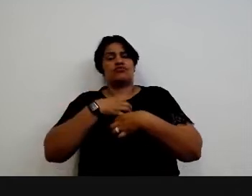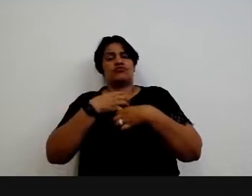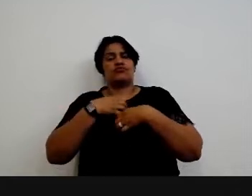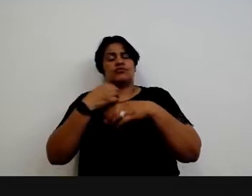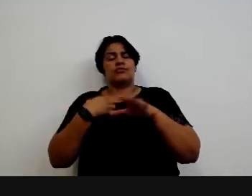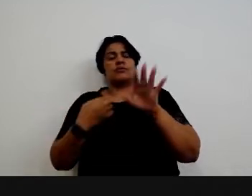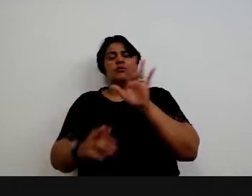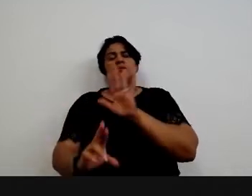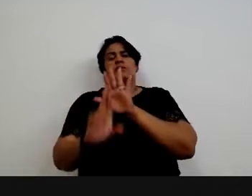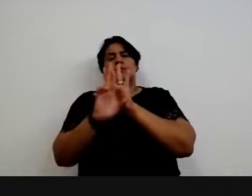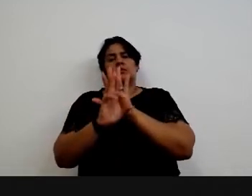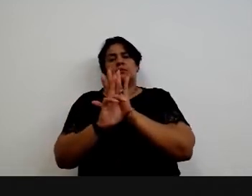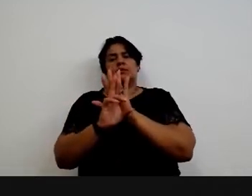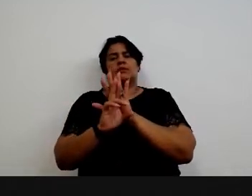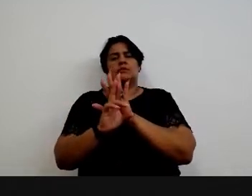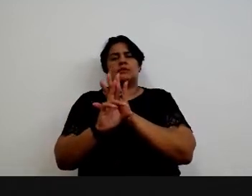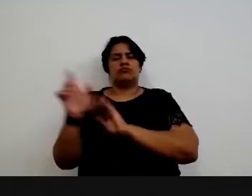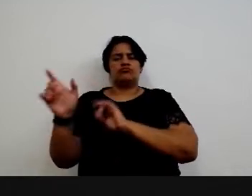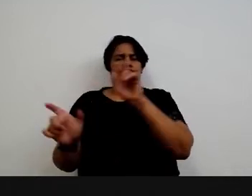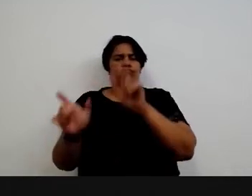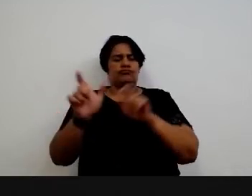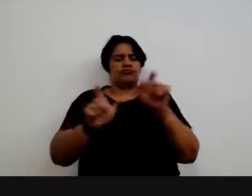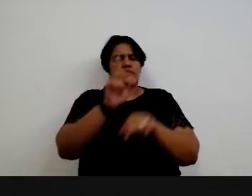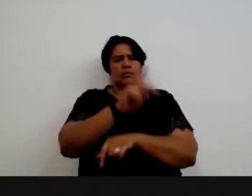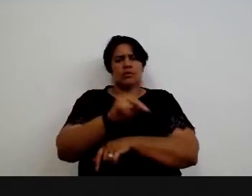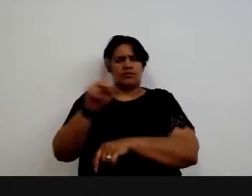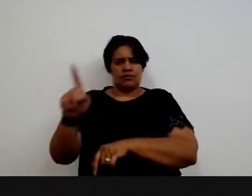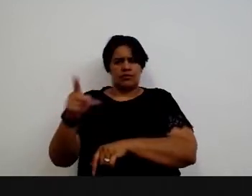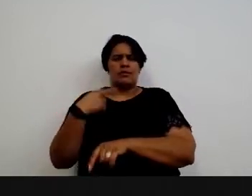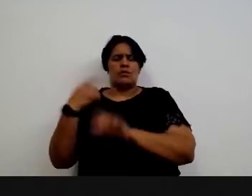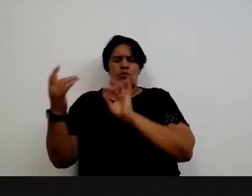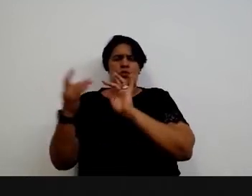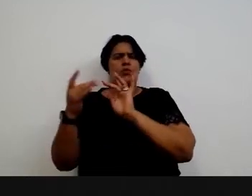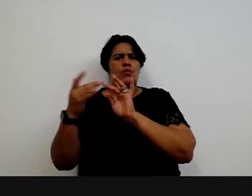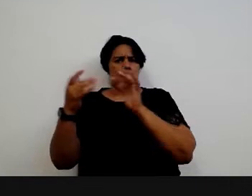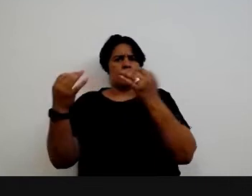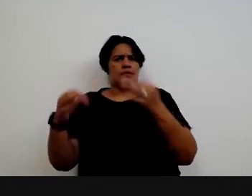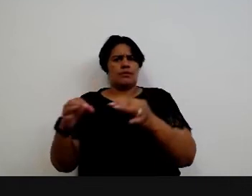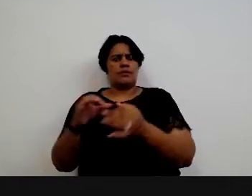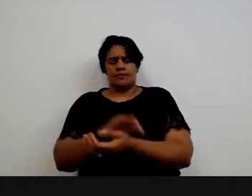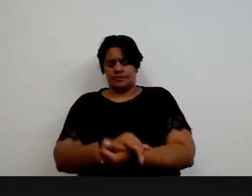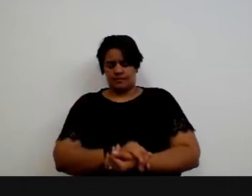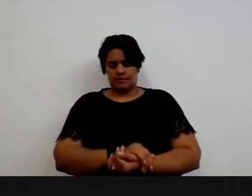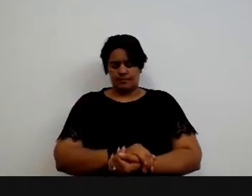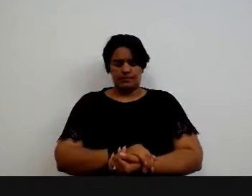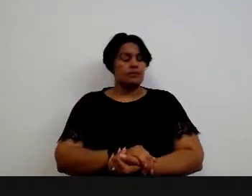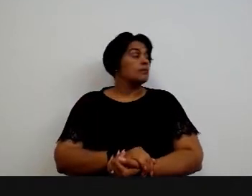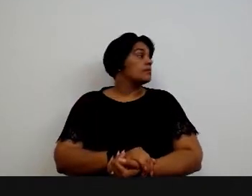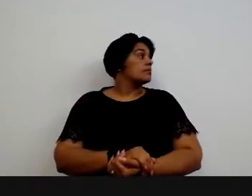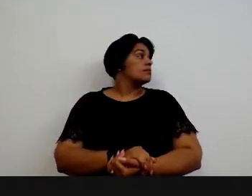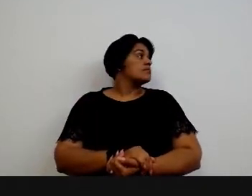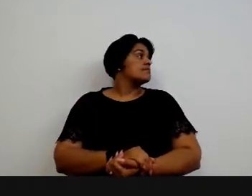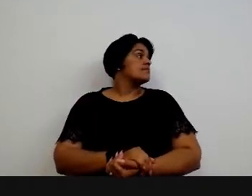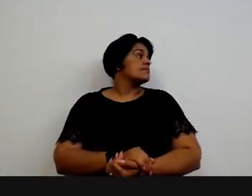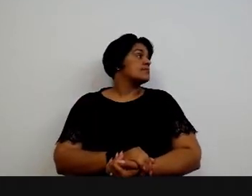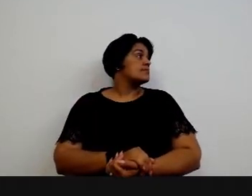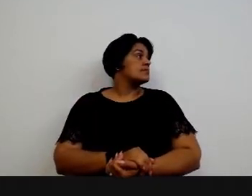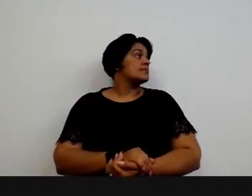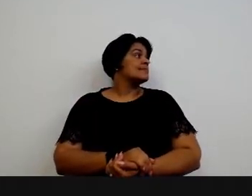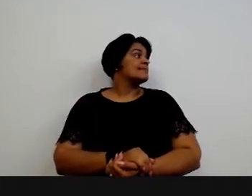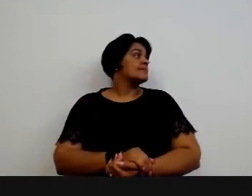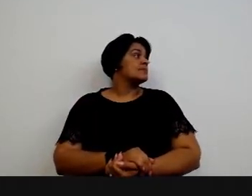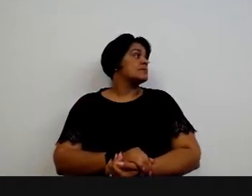outros educadores e educadoras com quem eu mantenho contato e que passaram pelo programa. Eu trabalho numa